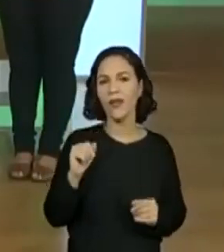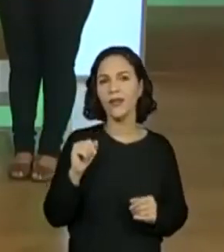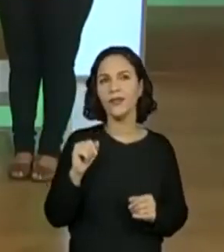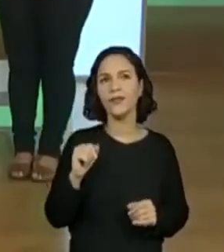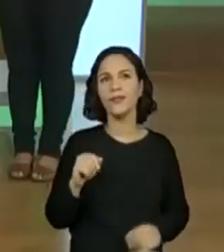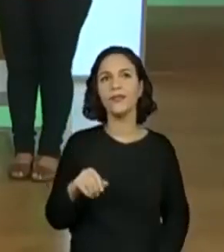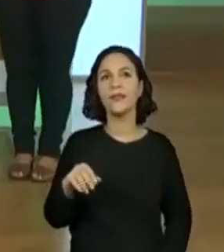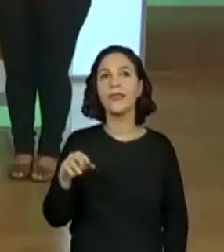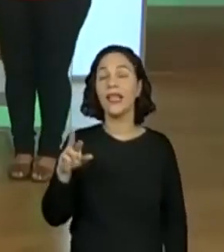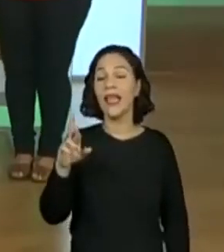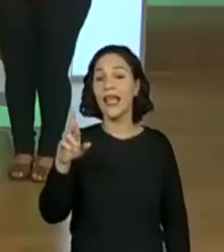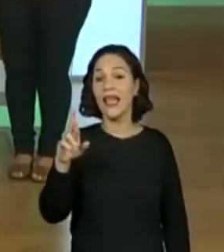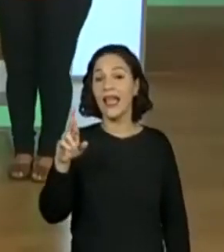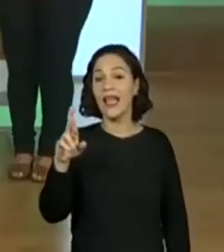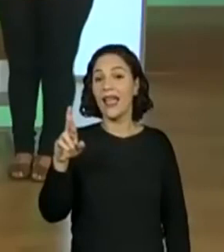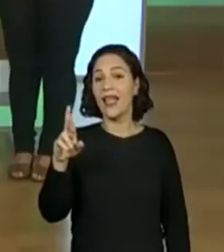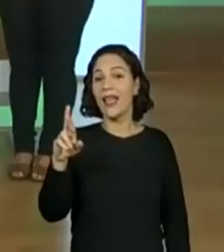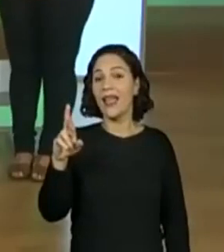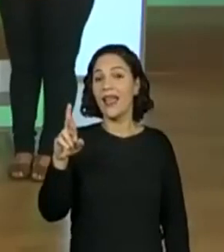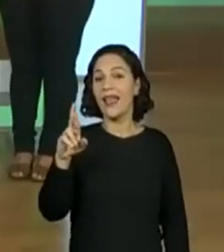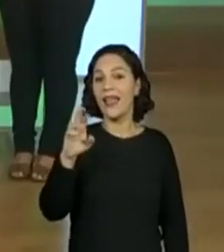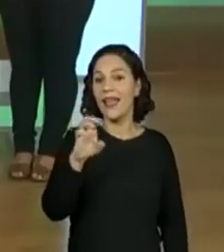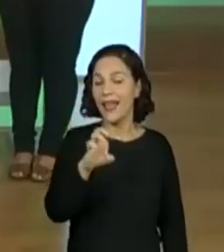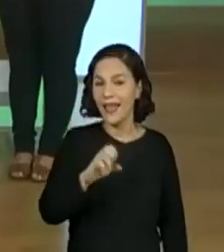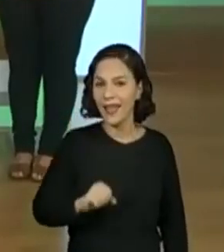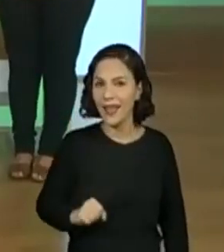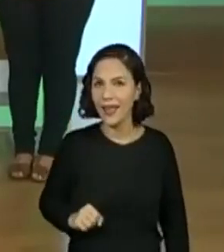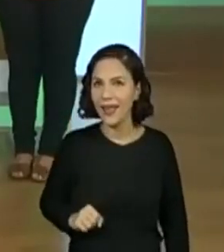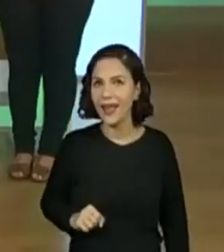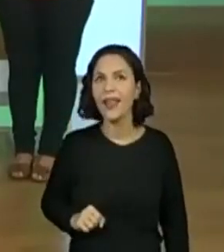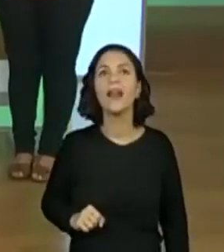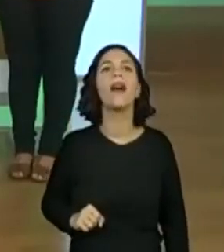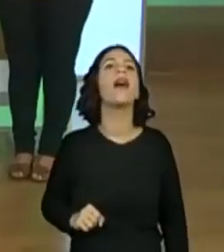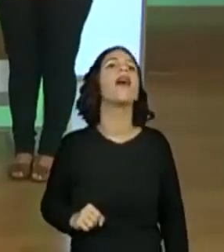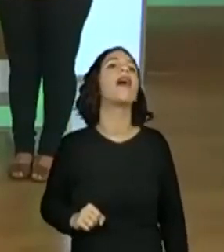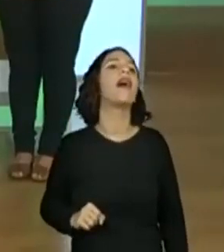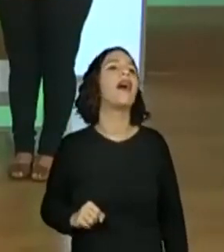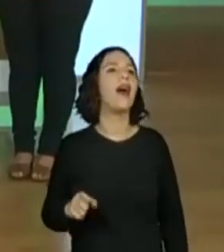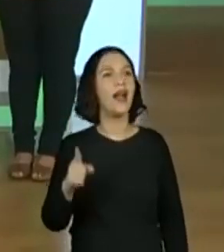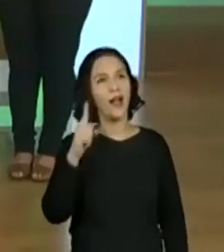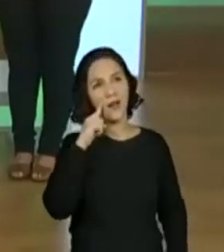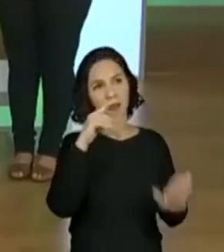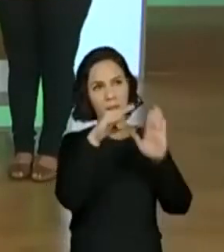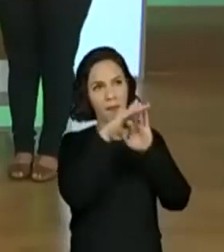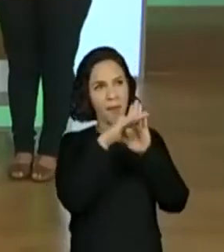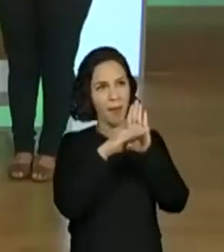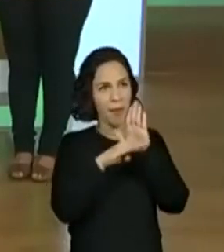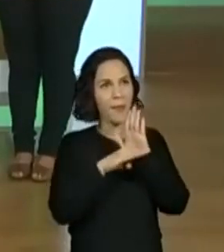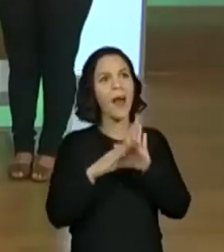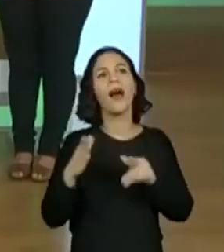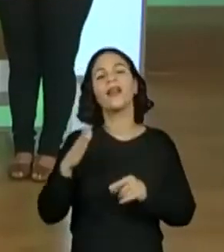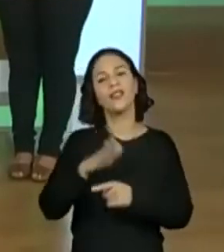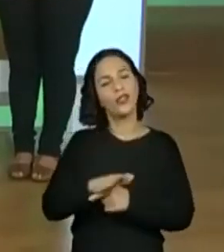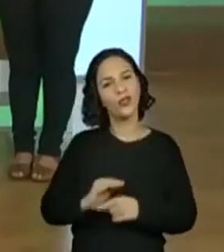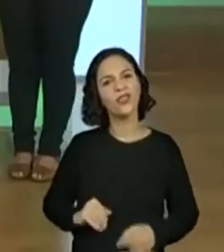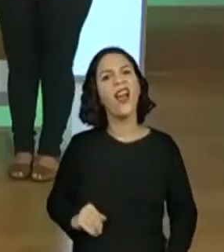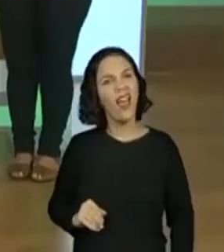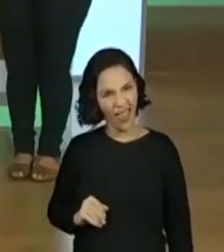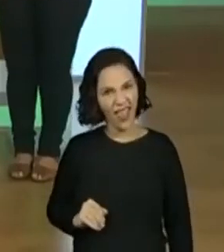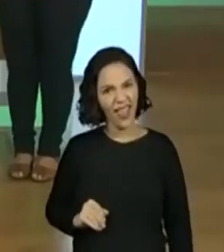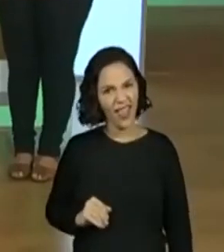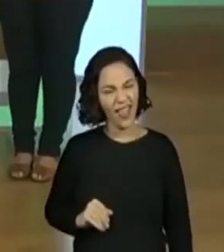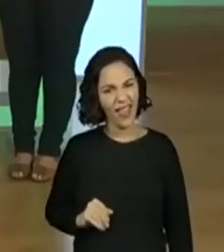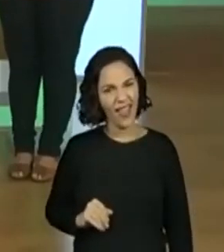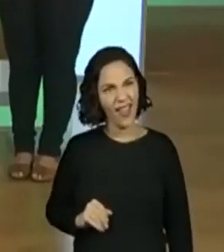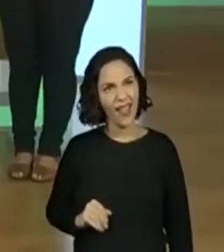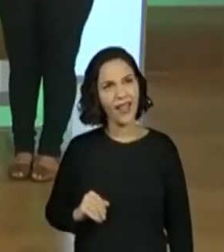Re. Ah, tem. Tem? Tem. Na nossa lista ajuda. Ajuda? Ajuda. O re?